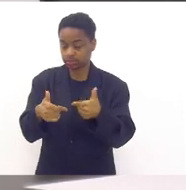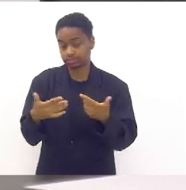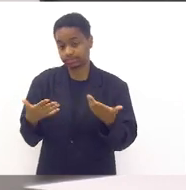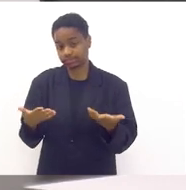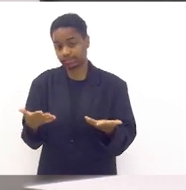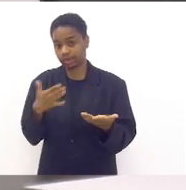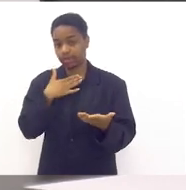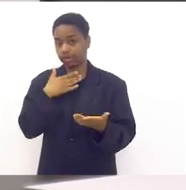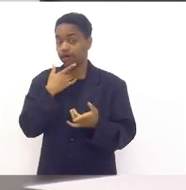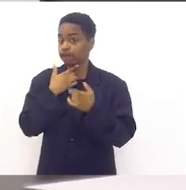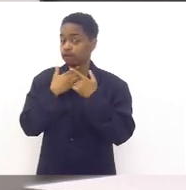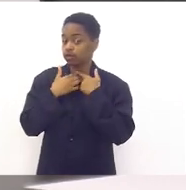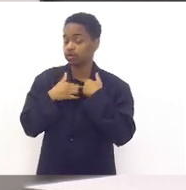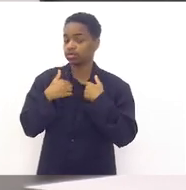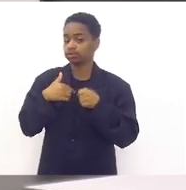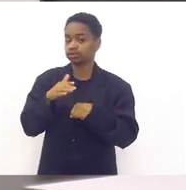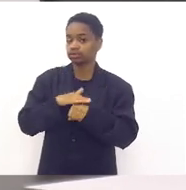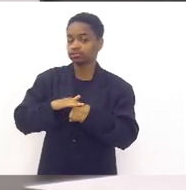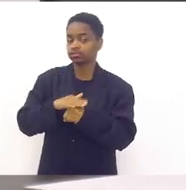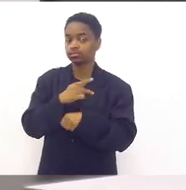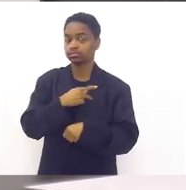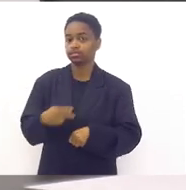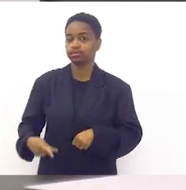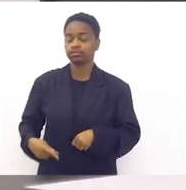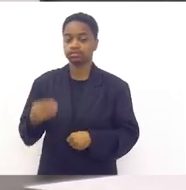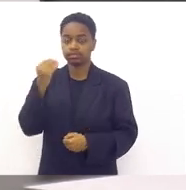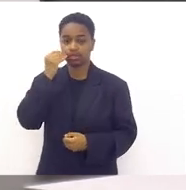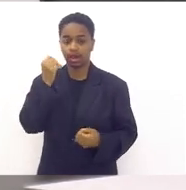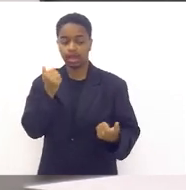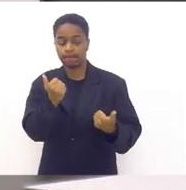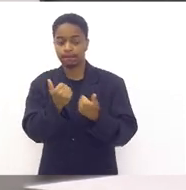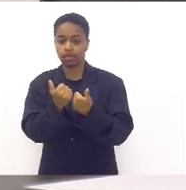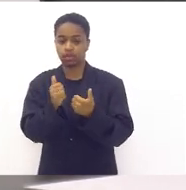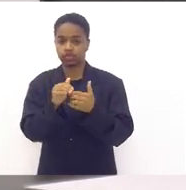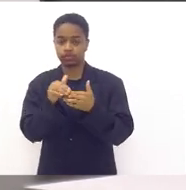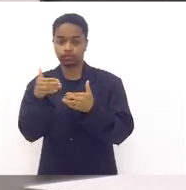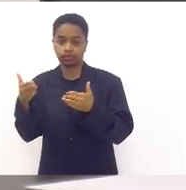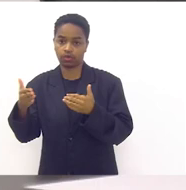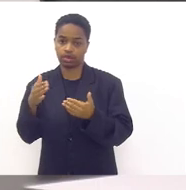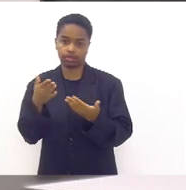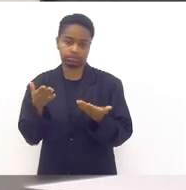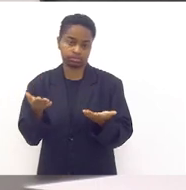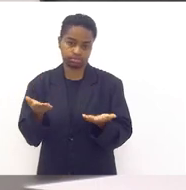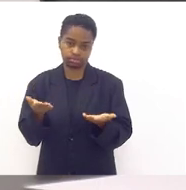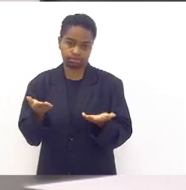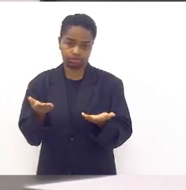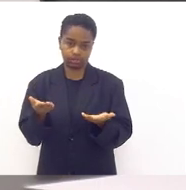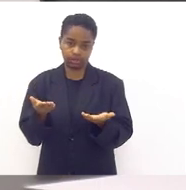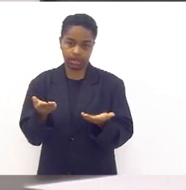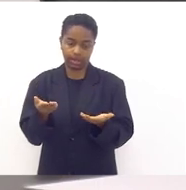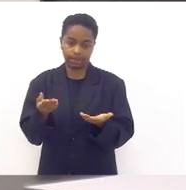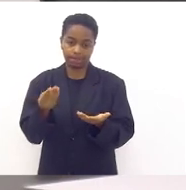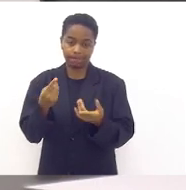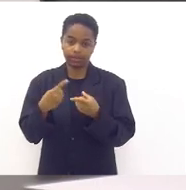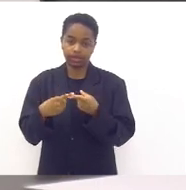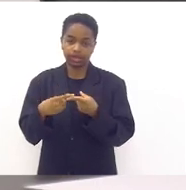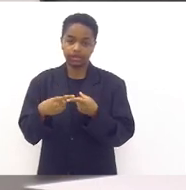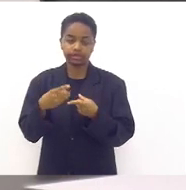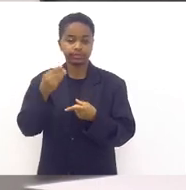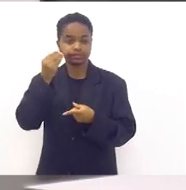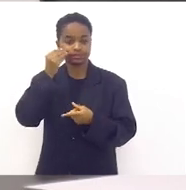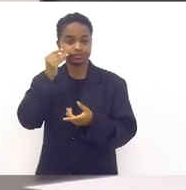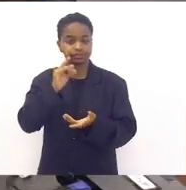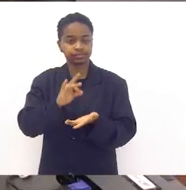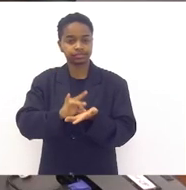O meu desejo, vou conversar isso com o presidente, que a gente tenha apoio externo para isso, entende, deputado Luiz Paulo? Que a gente possa ir a fundo